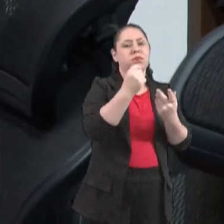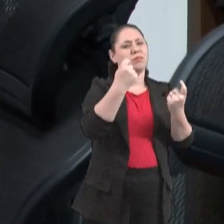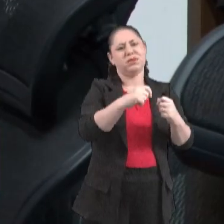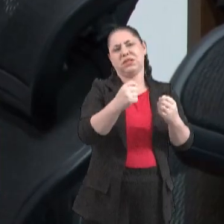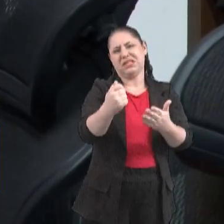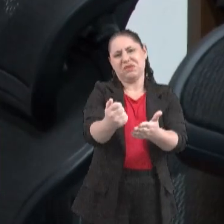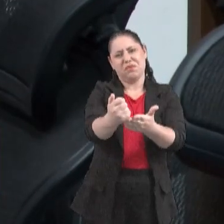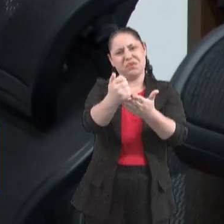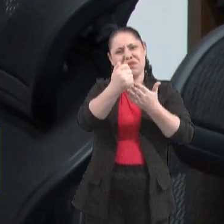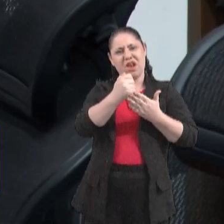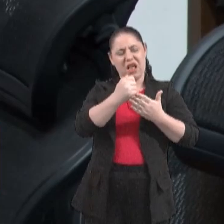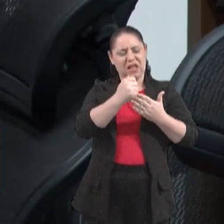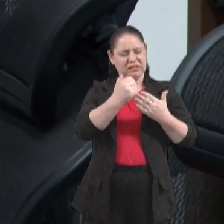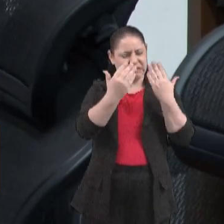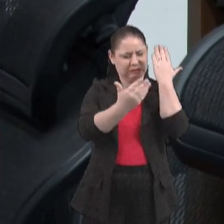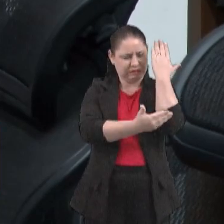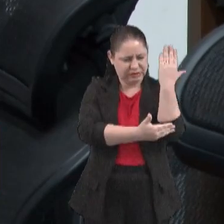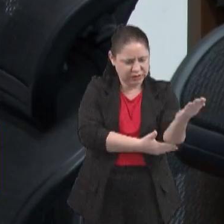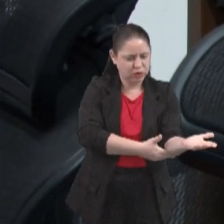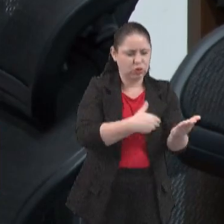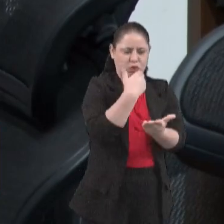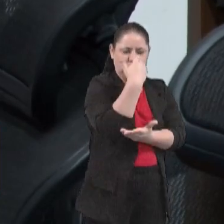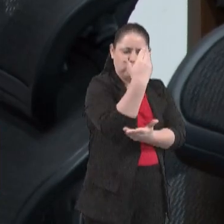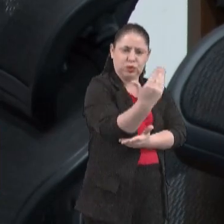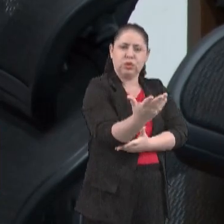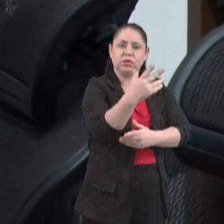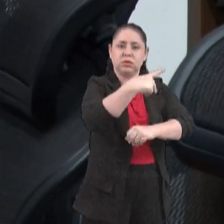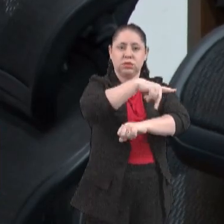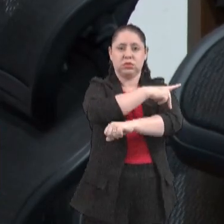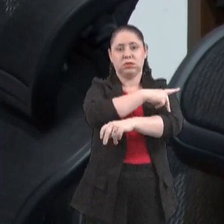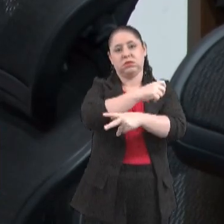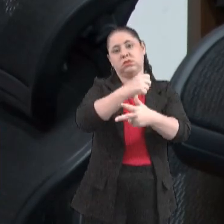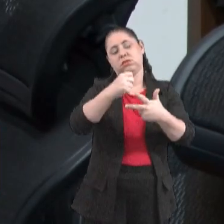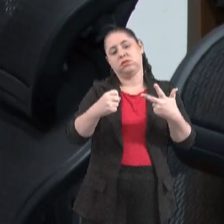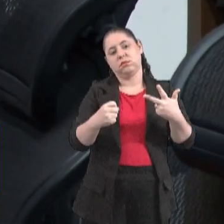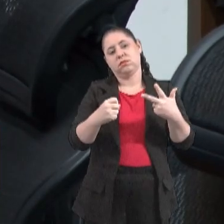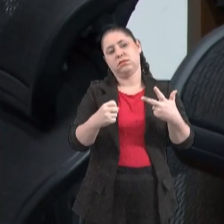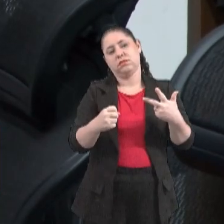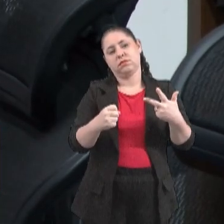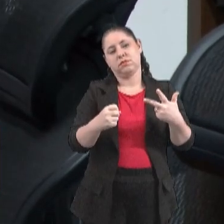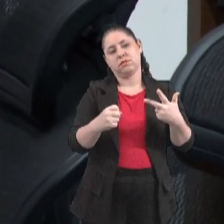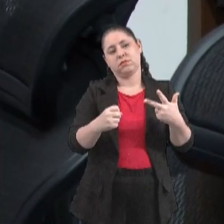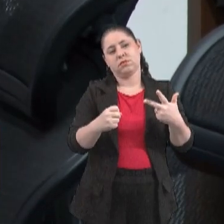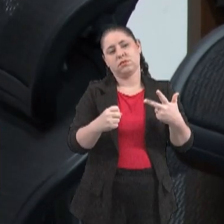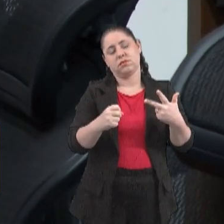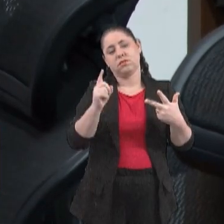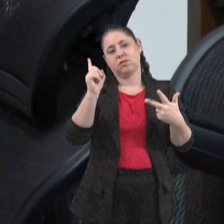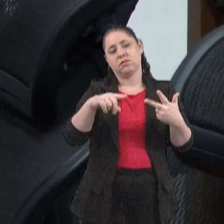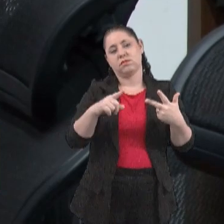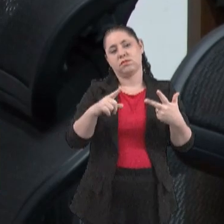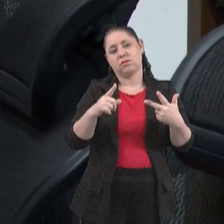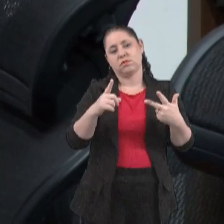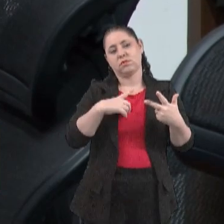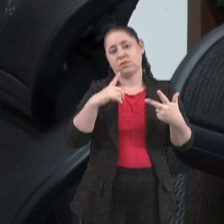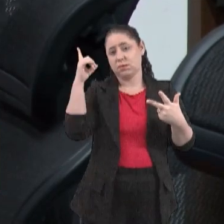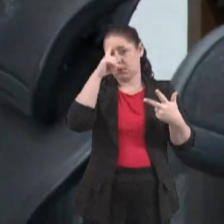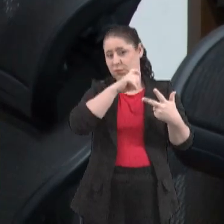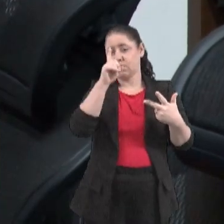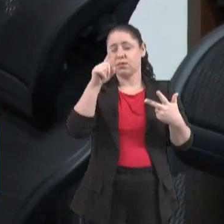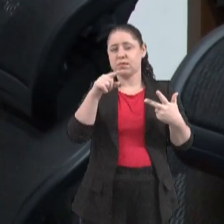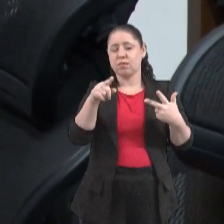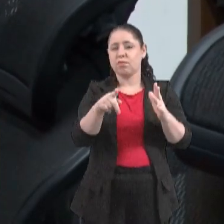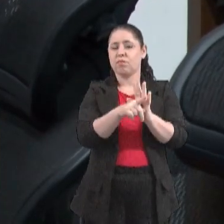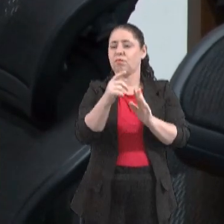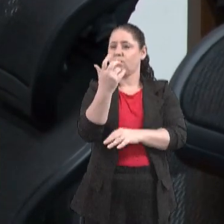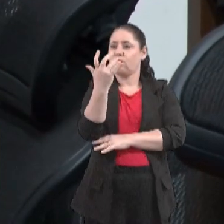precisa trazer, né, todo esse, como é que eu posso dizer, essa dificuldade para o